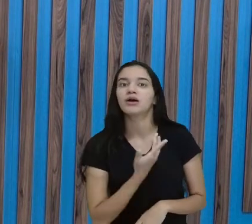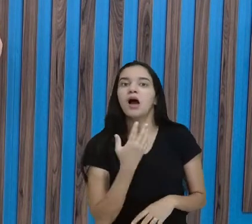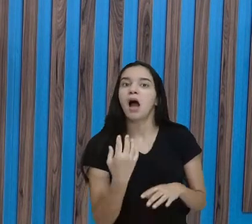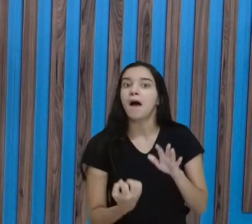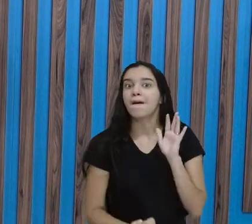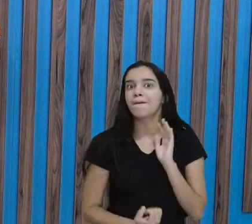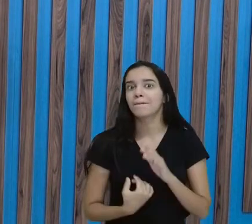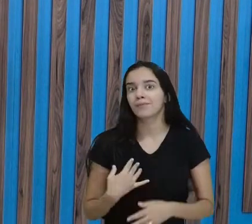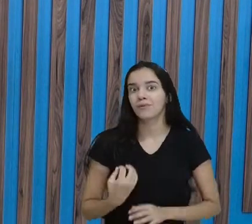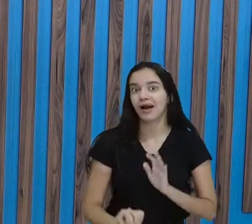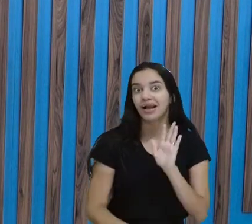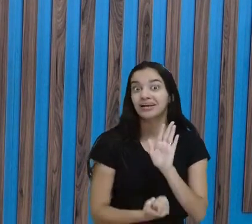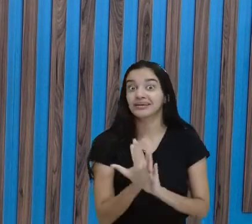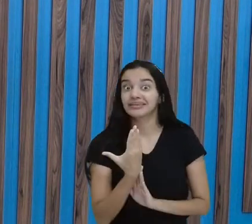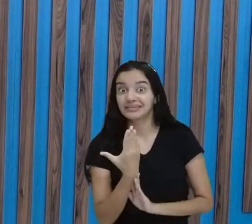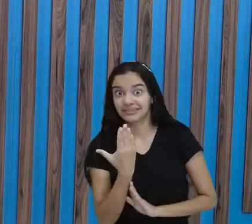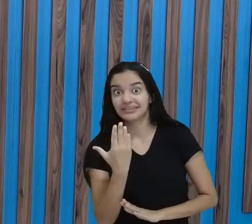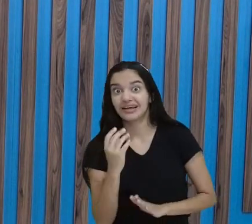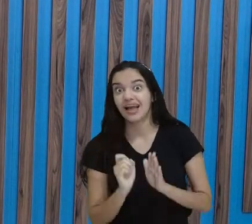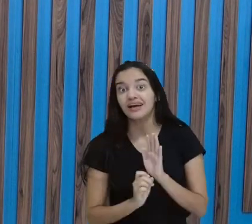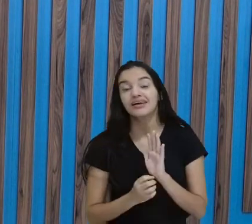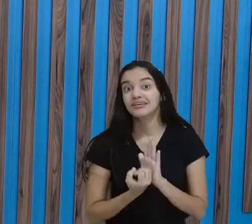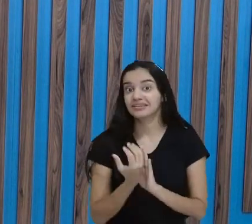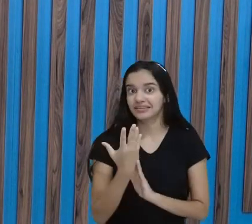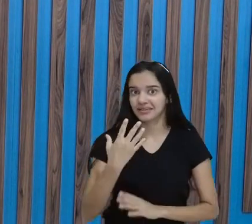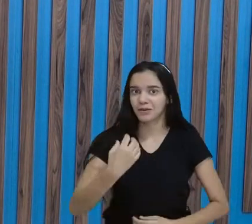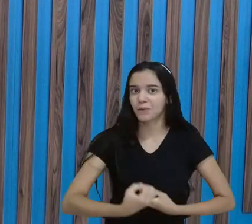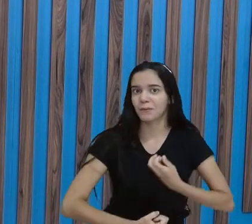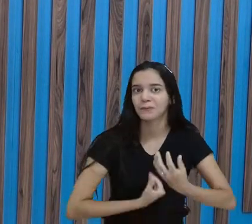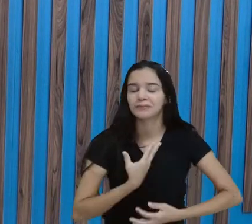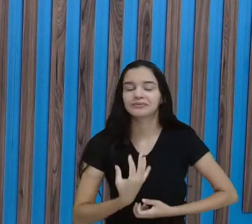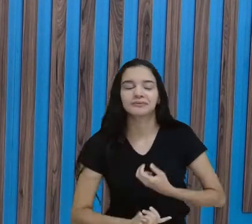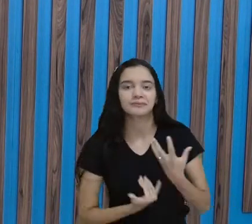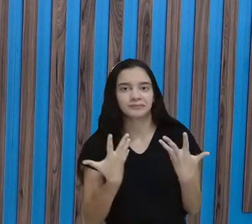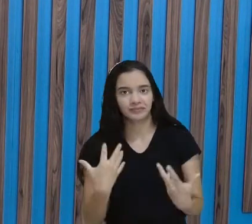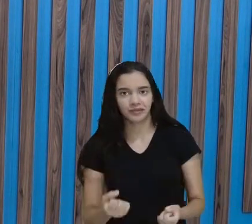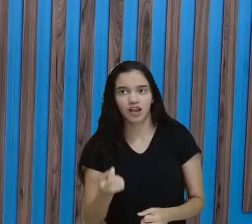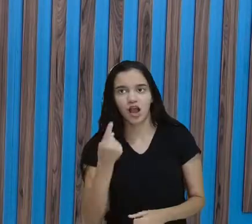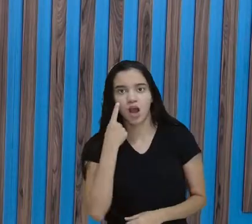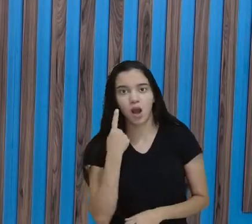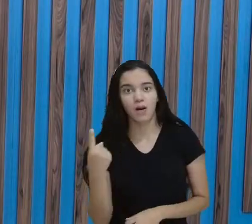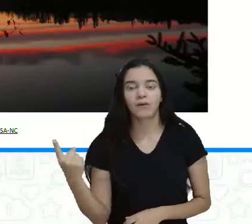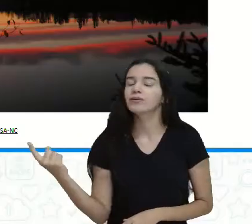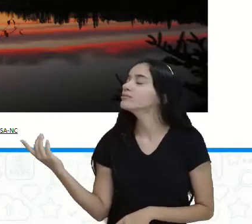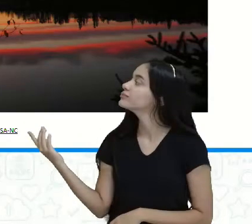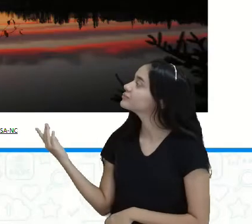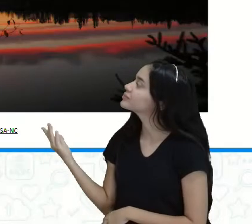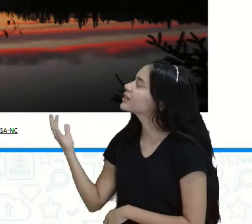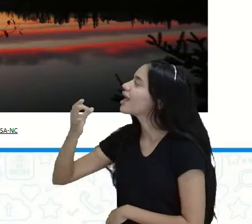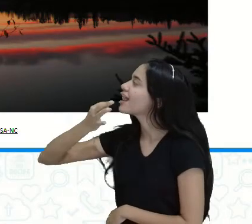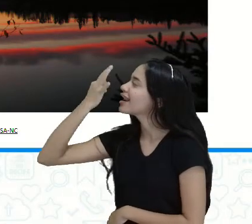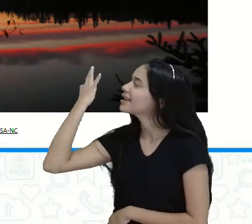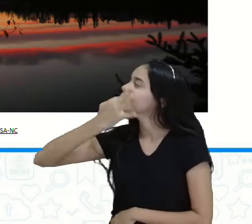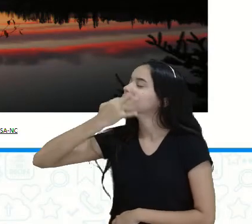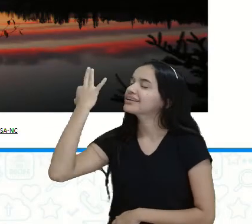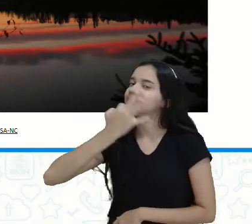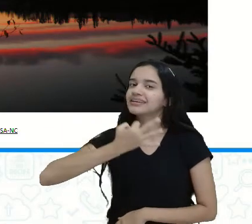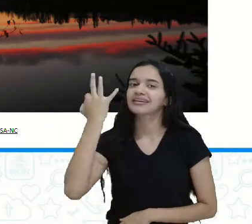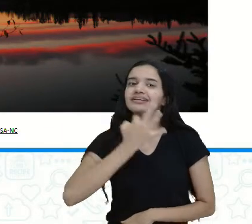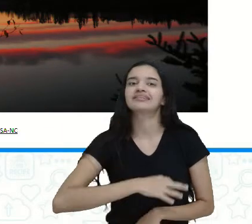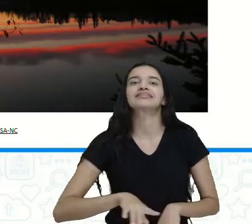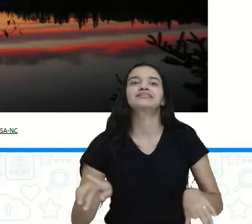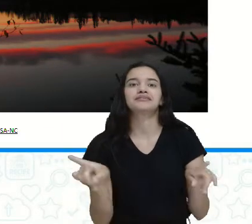poesia, Lucas, ou uma música, né? De repente vamos nisso aí. Vamos lá, olha essa outra paisagem aqui, gente, que coisa linda também,